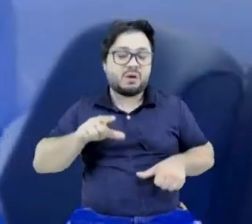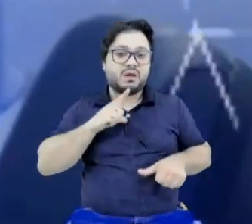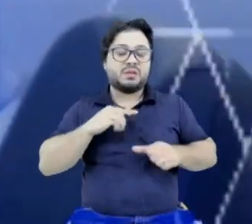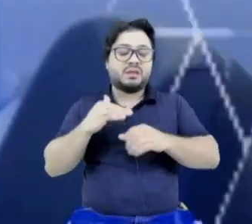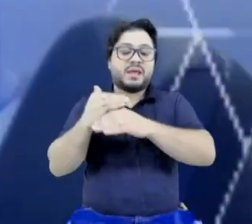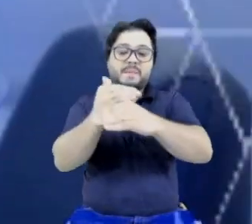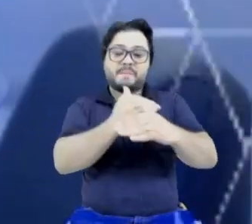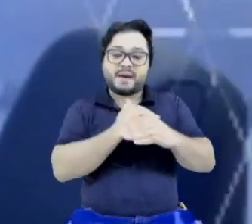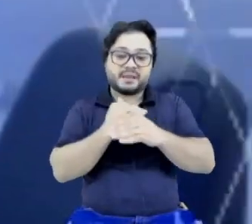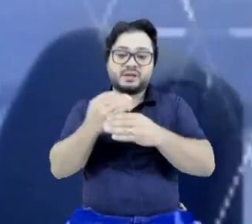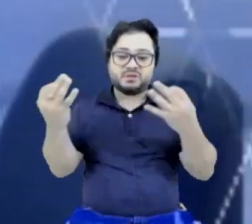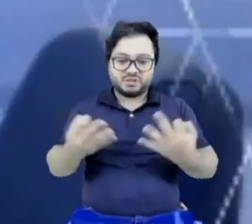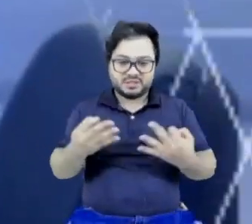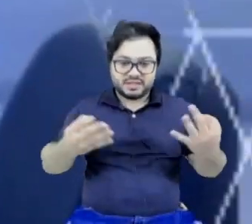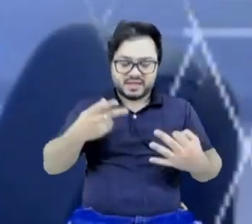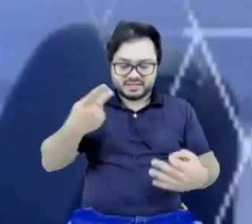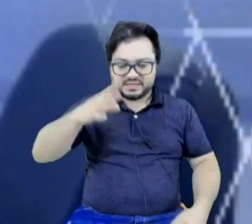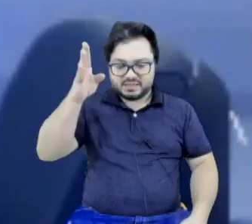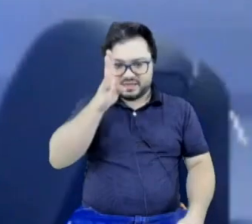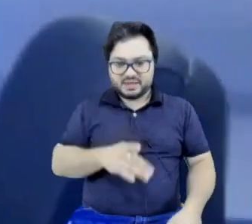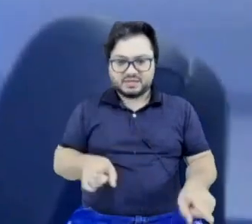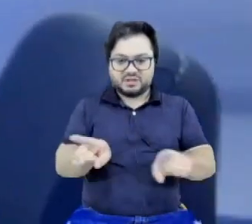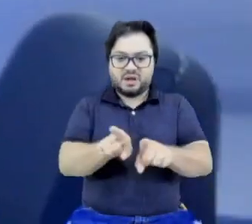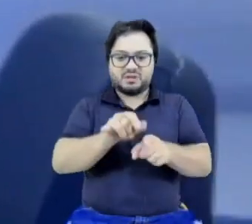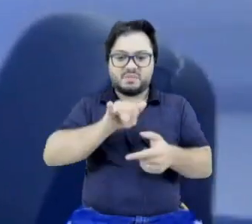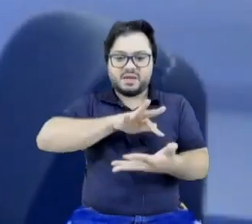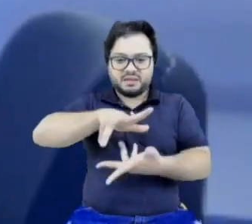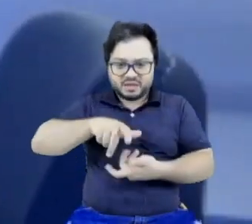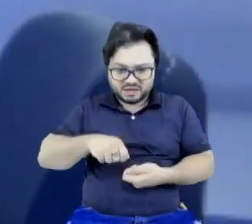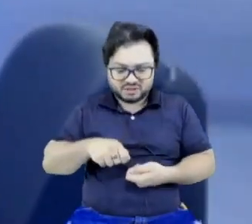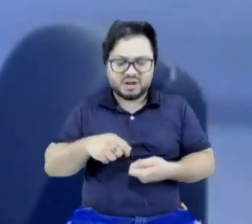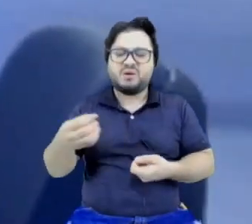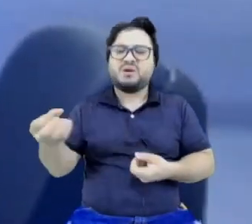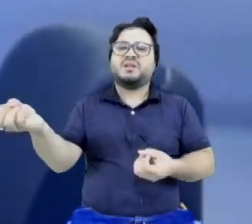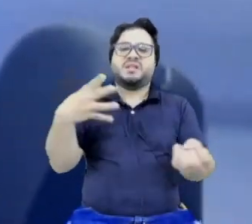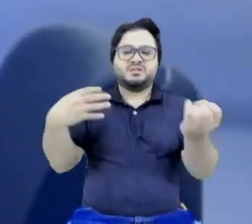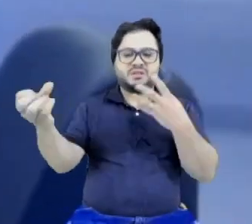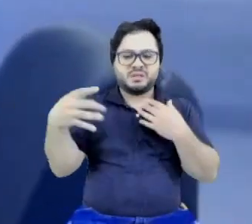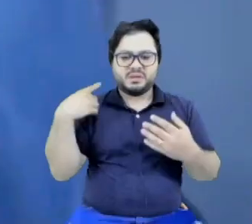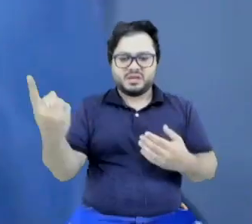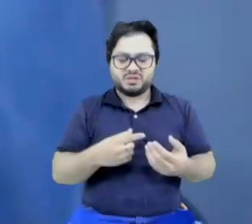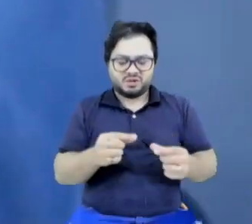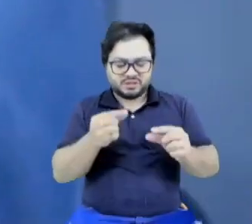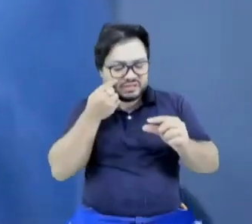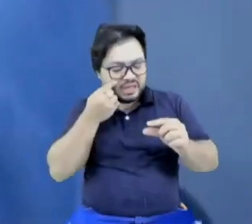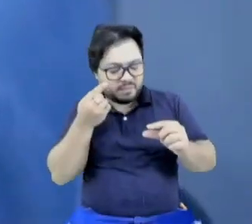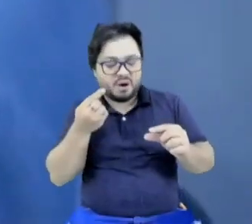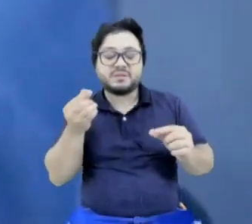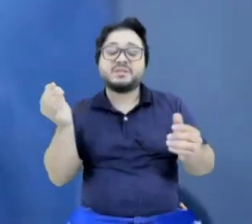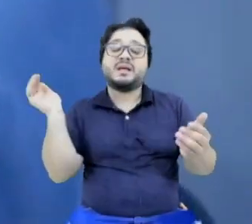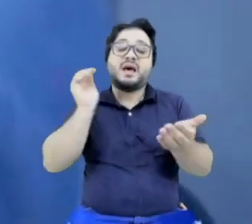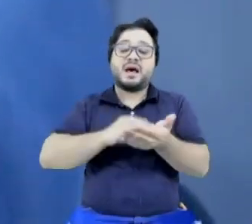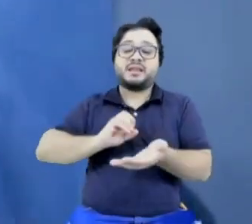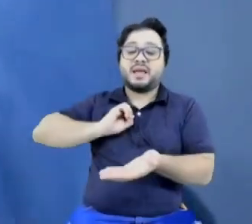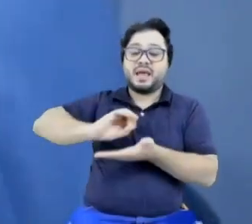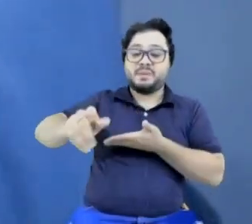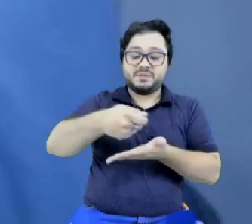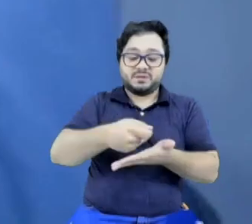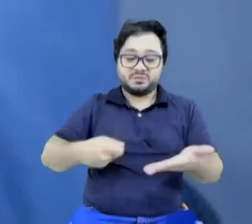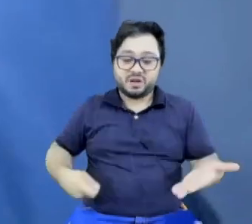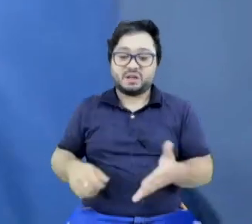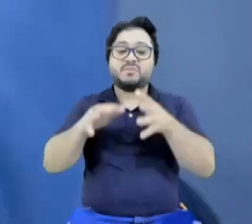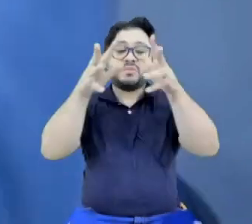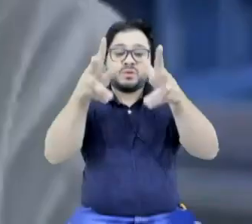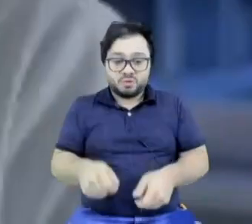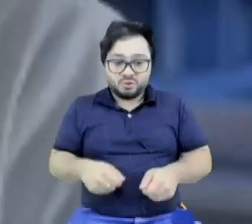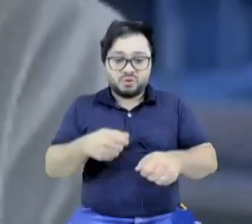de excelência, tanto nacionais quanto internacionais. Desde o recebimento das nossas amostras até a emissão dos laudos, todas